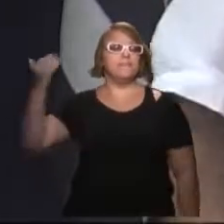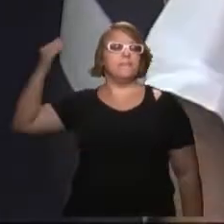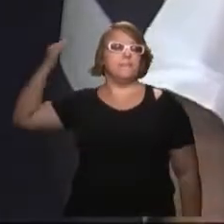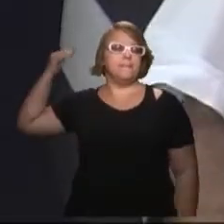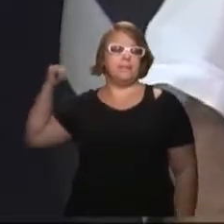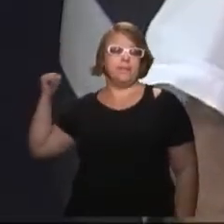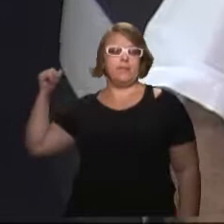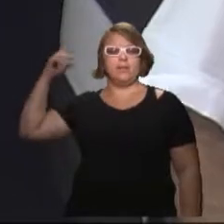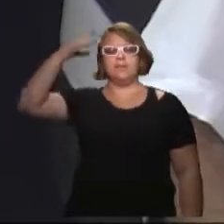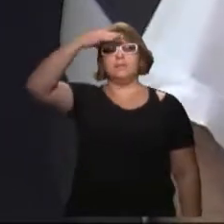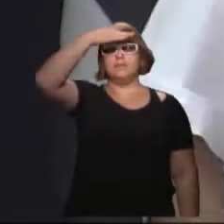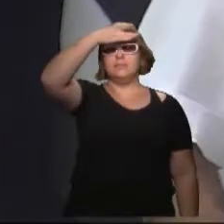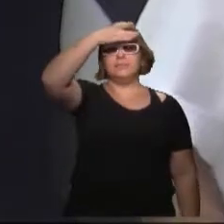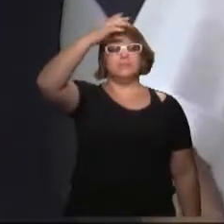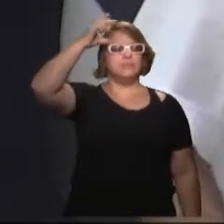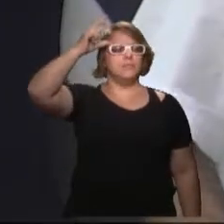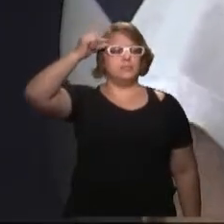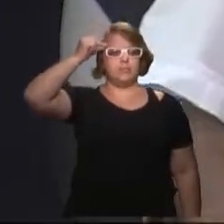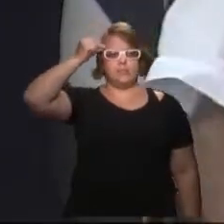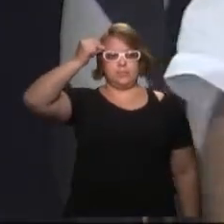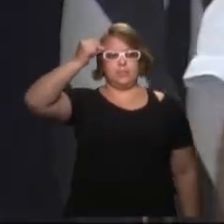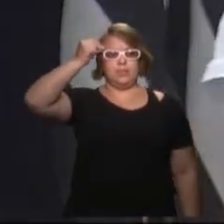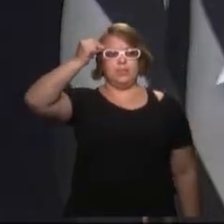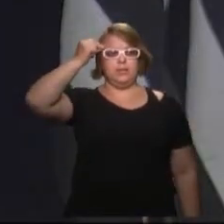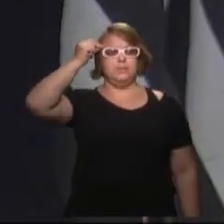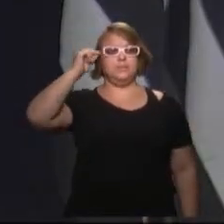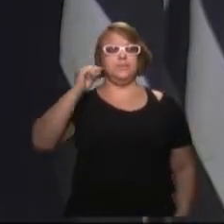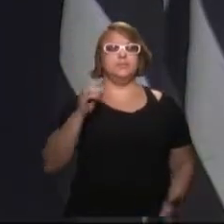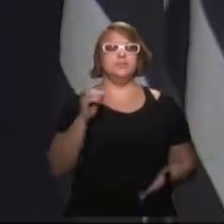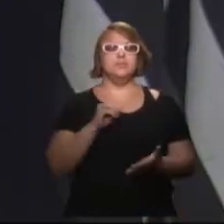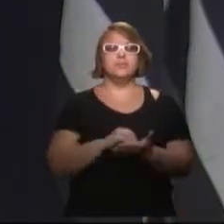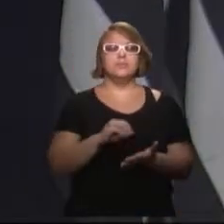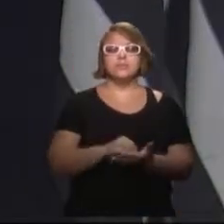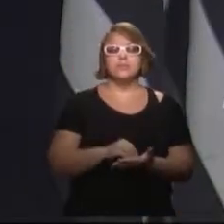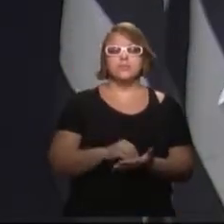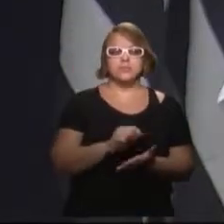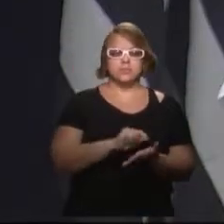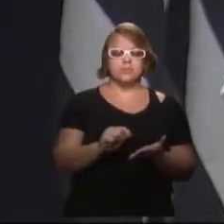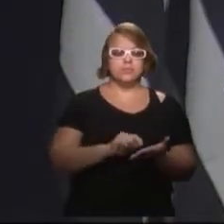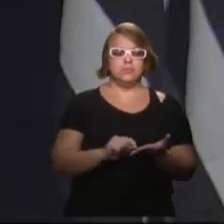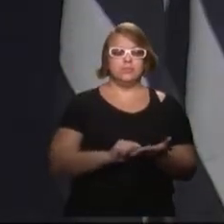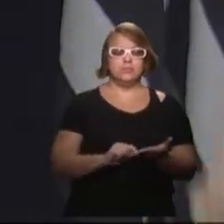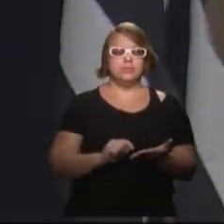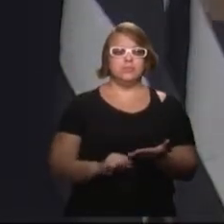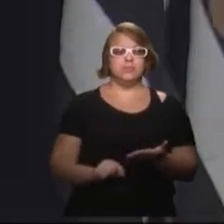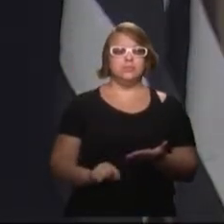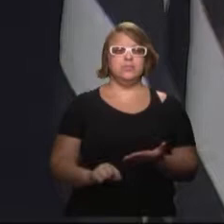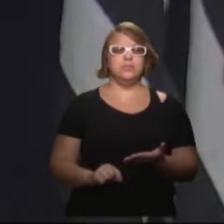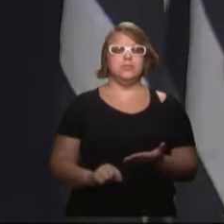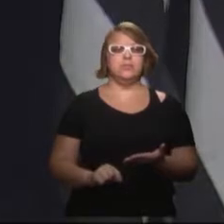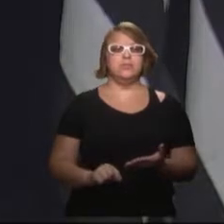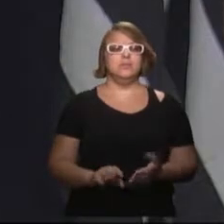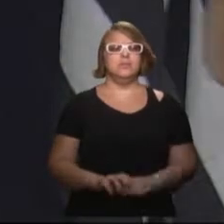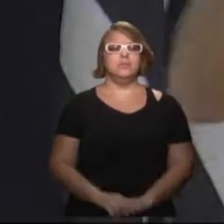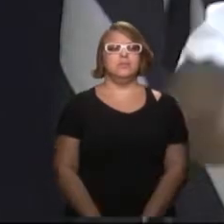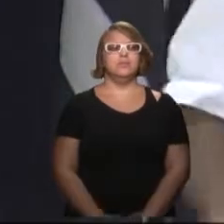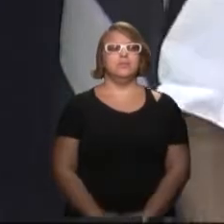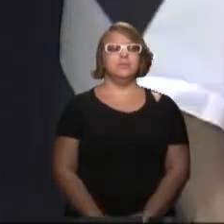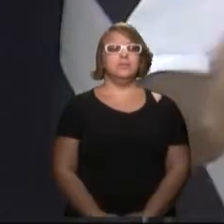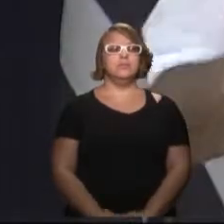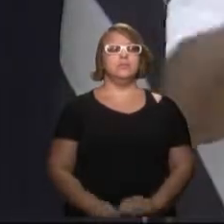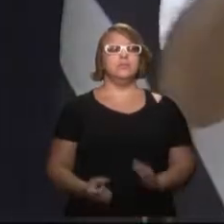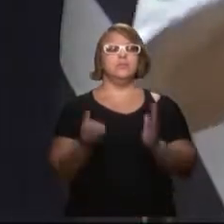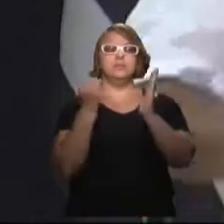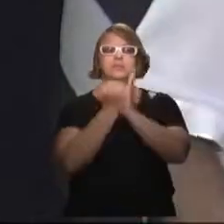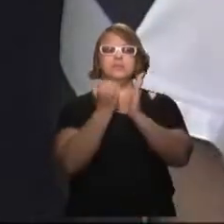e se eu não tiver equivocado, até a Câmara fazia a mesma coisa, o cidadão apresentava sua comprovação de desempregado, fazia